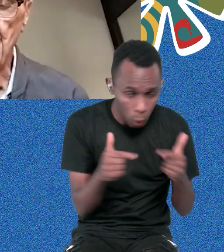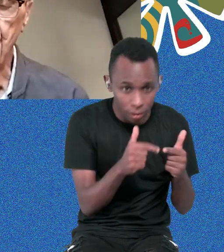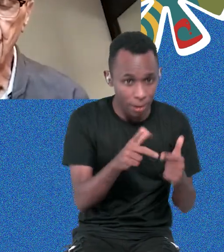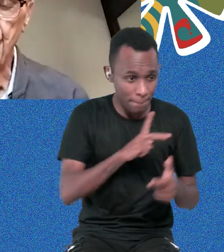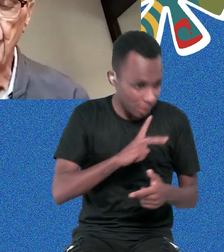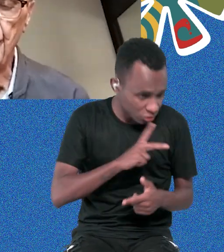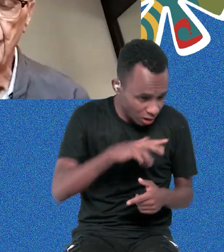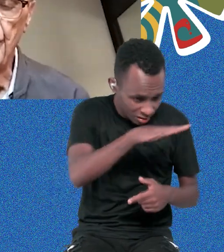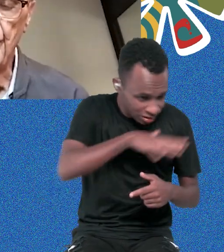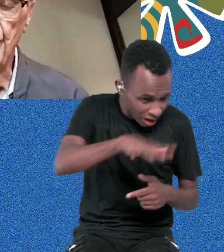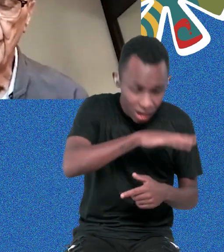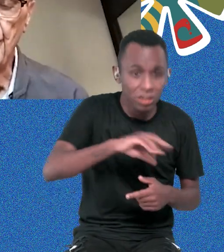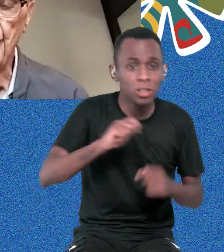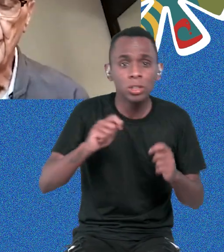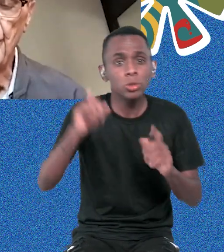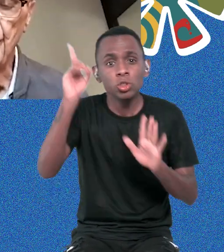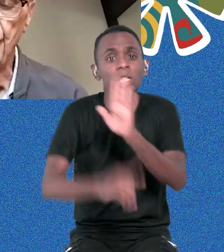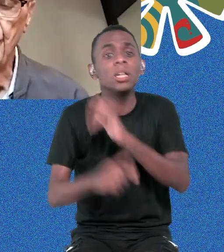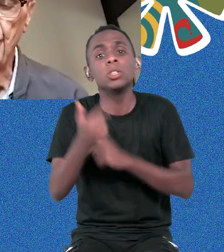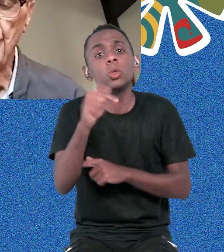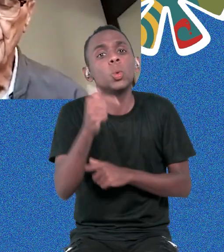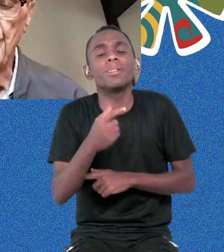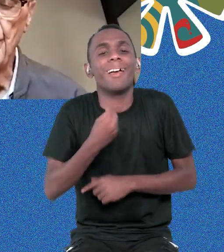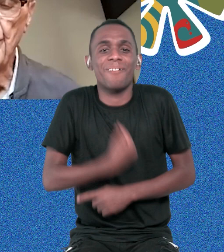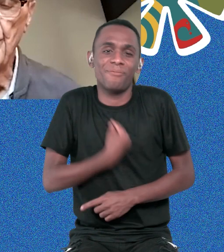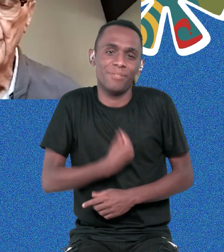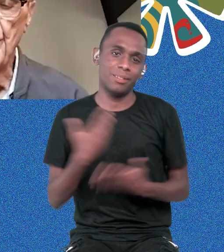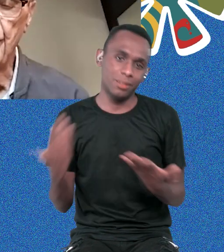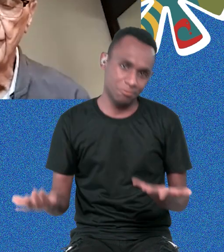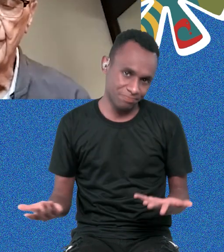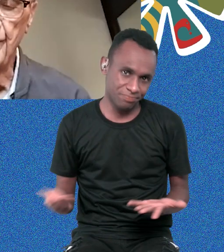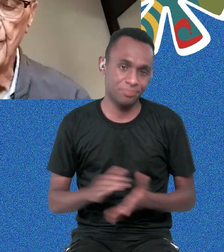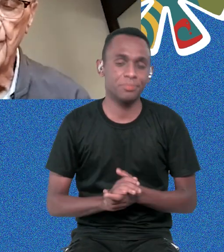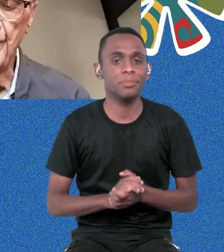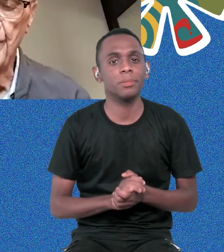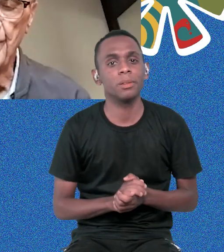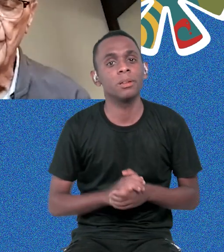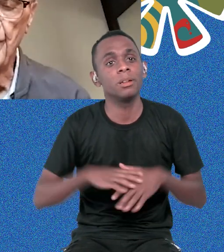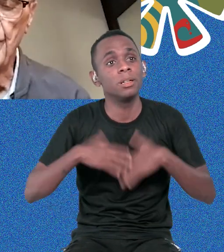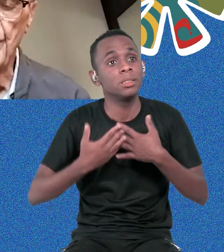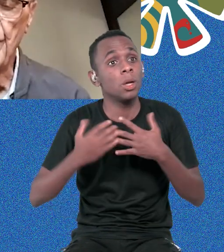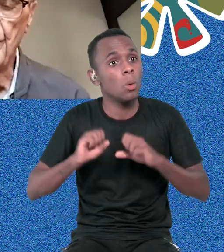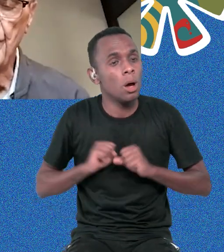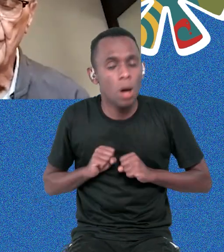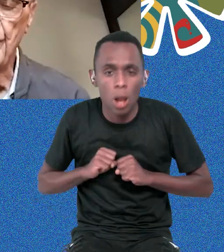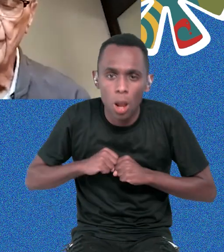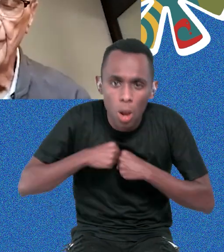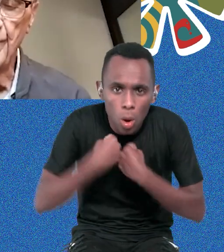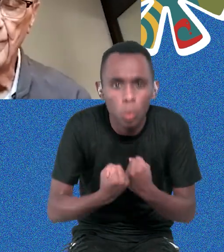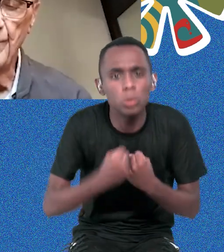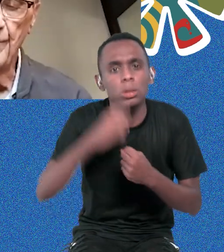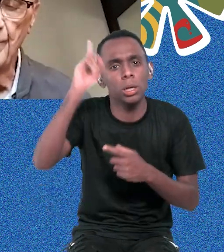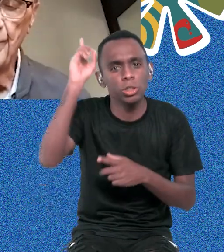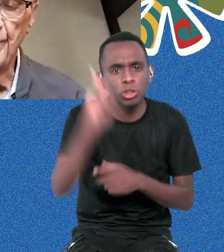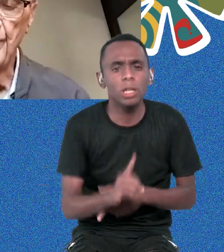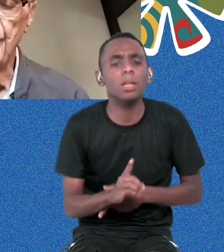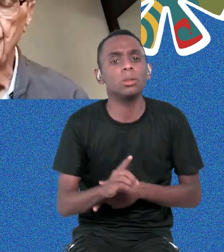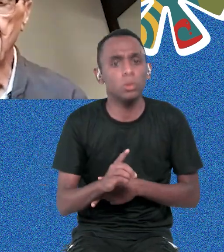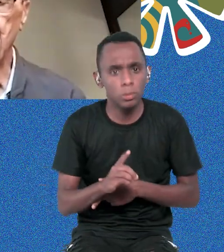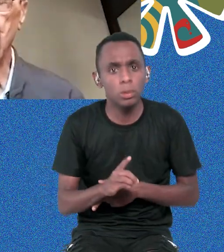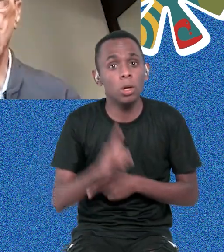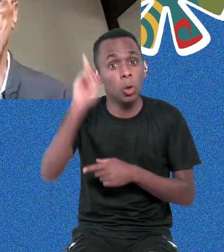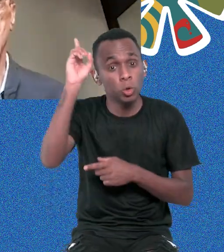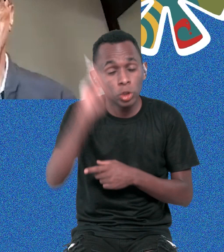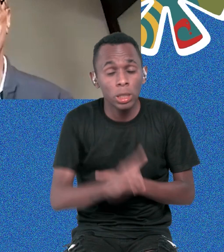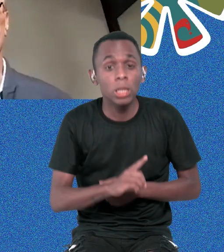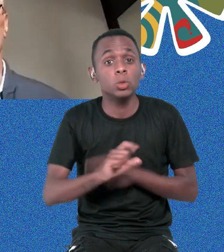têm direito à sua vivência. Então, a própria luta pelo seu direito não é o direito à propriedade que eles